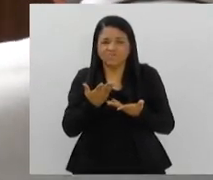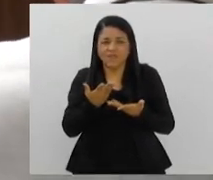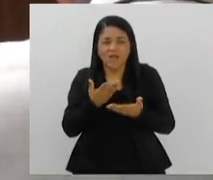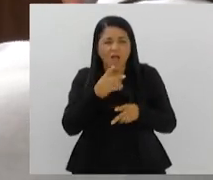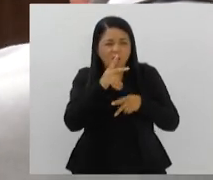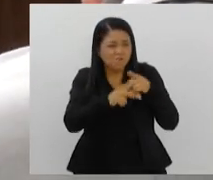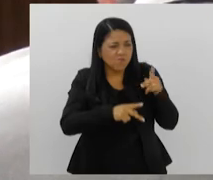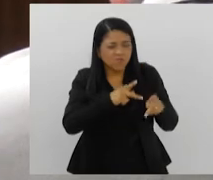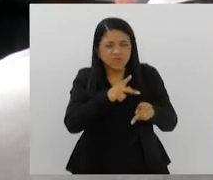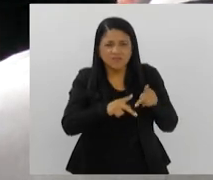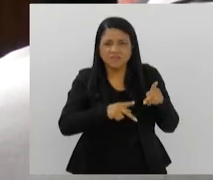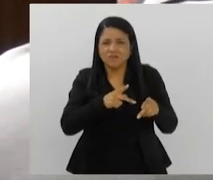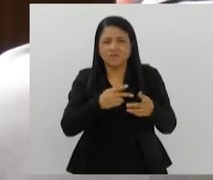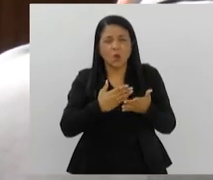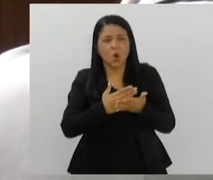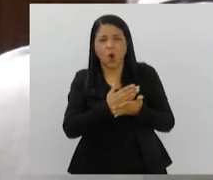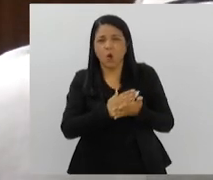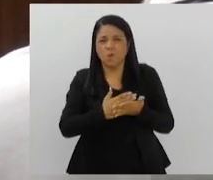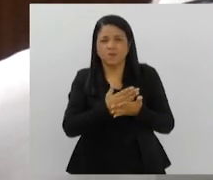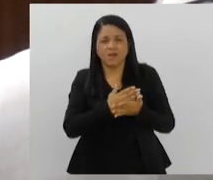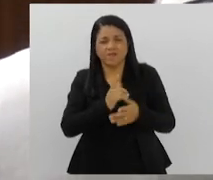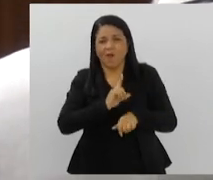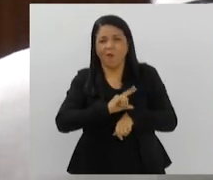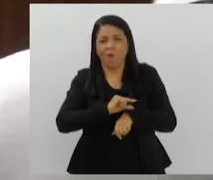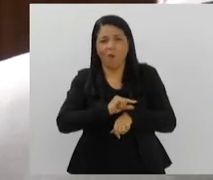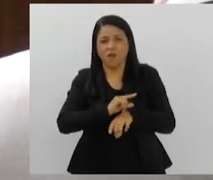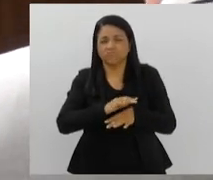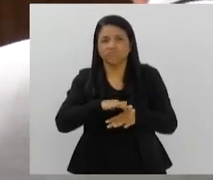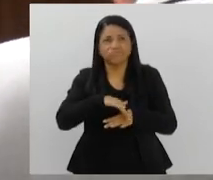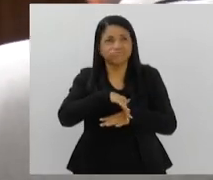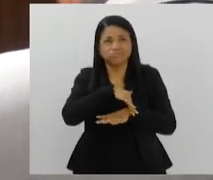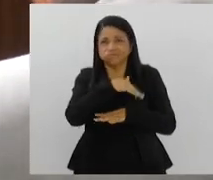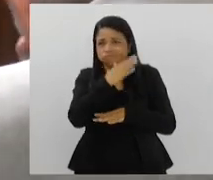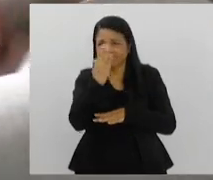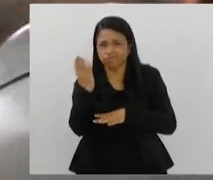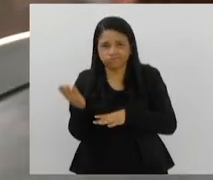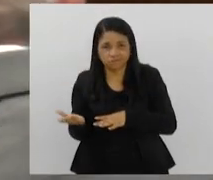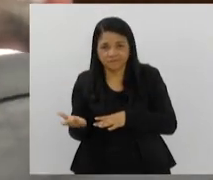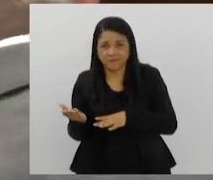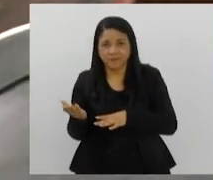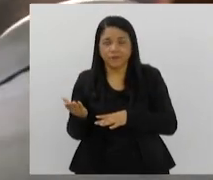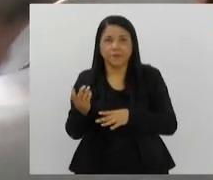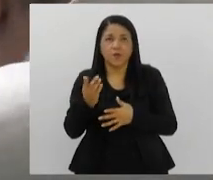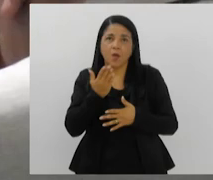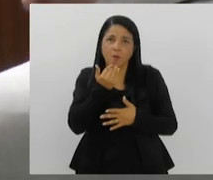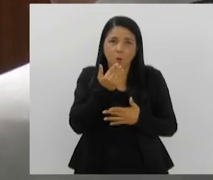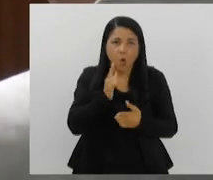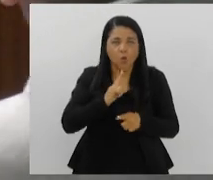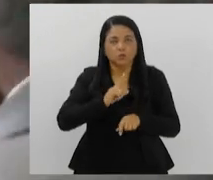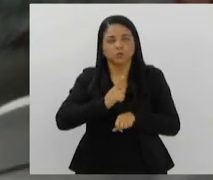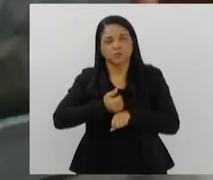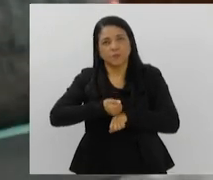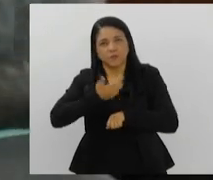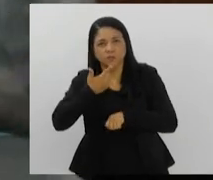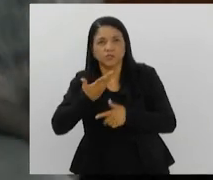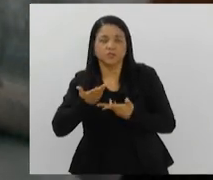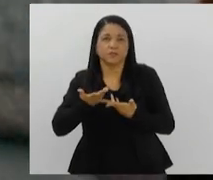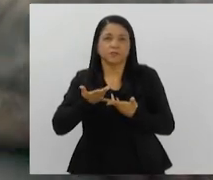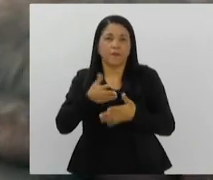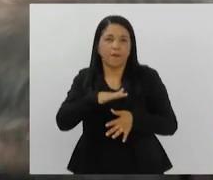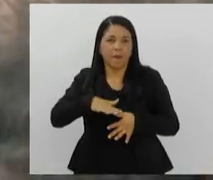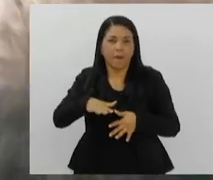da população em diversas horas do dia, seja no almoço, seja no